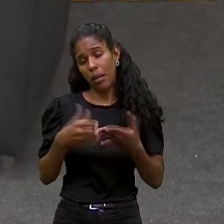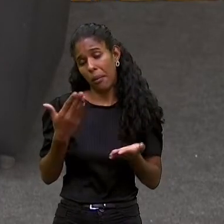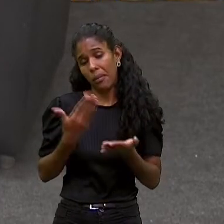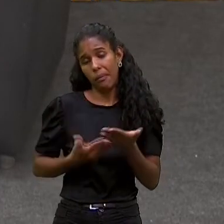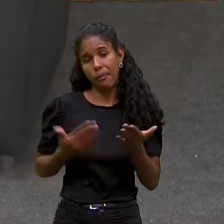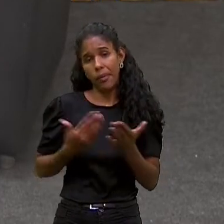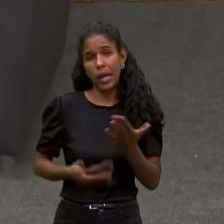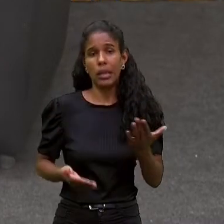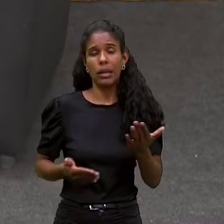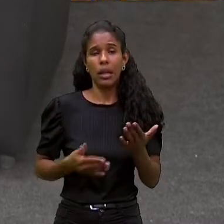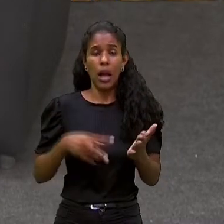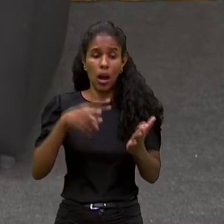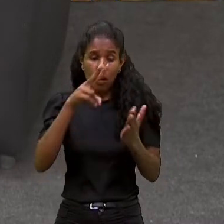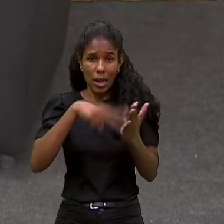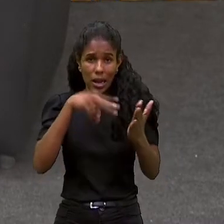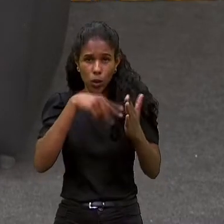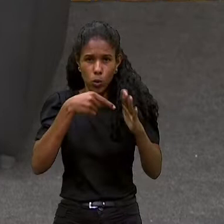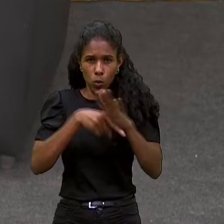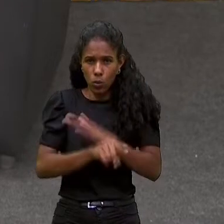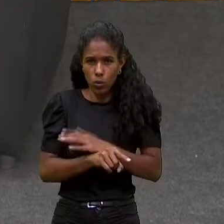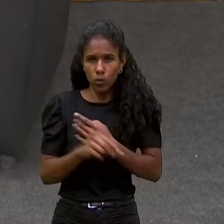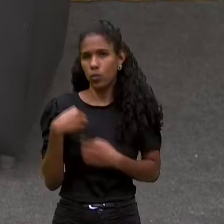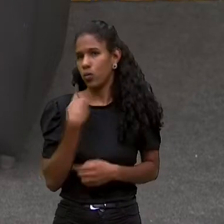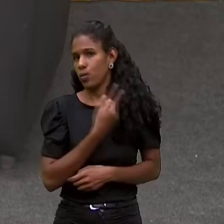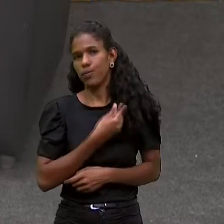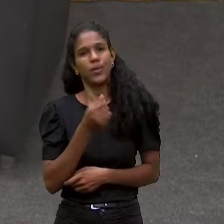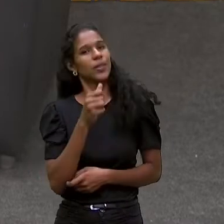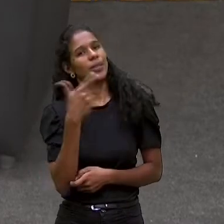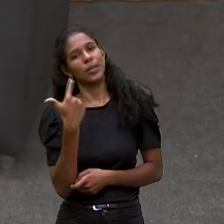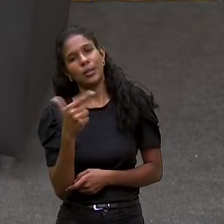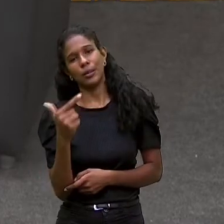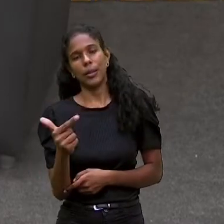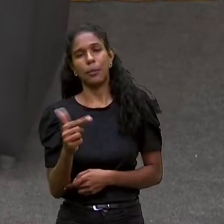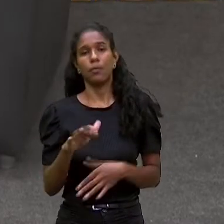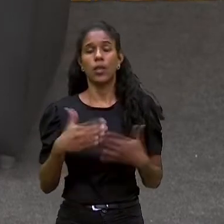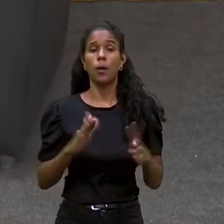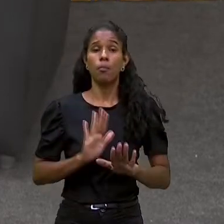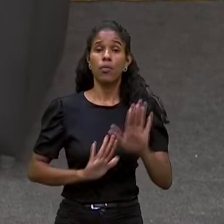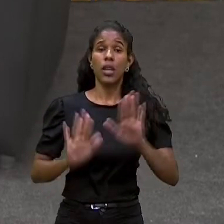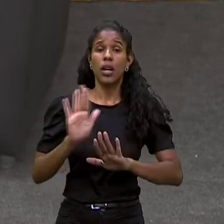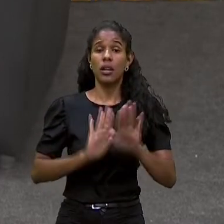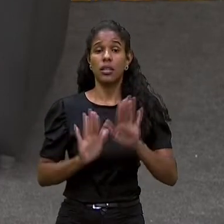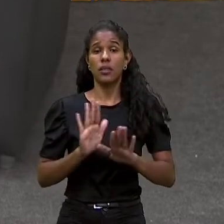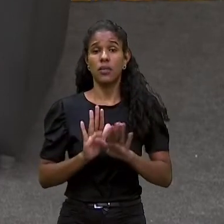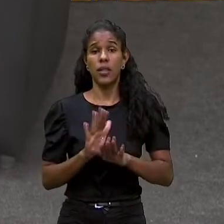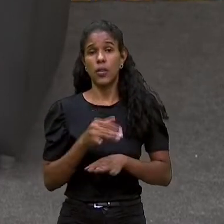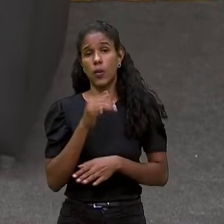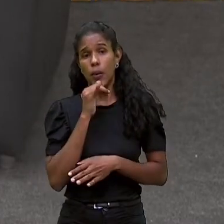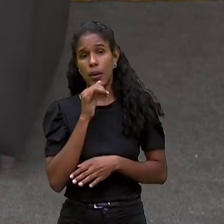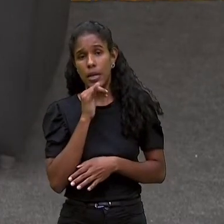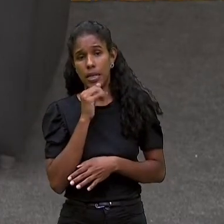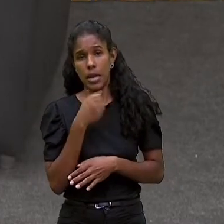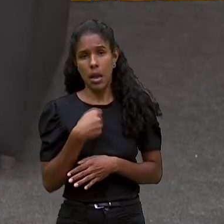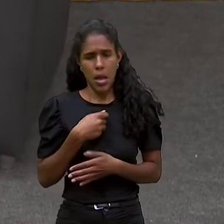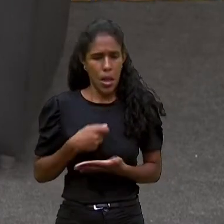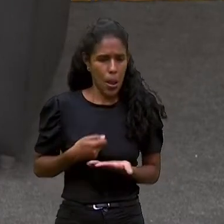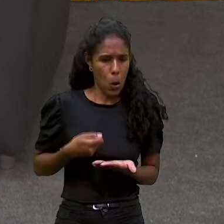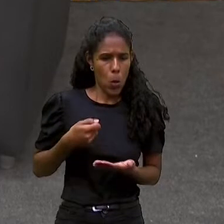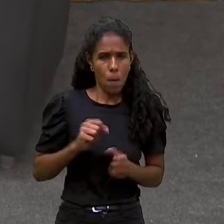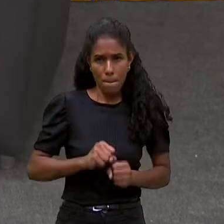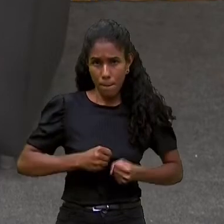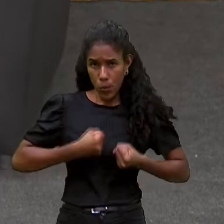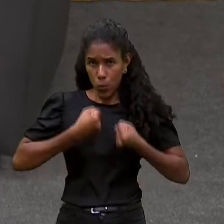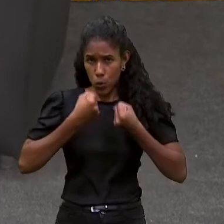é? Aí, quando eu sou cobrado, ou dirigido, ou busco uma leitura mais